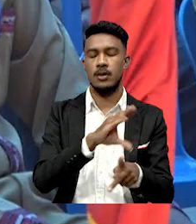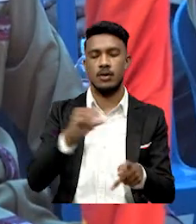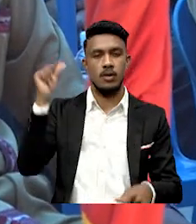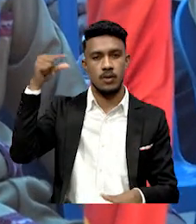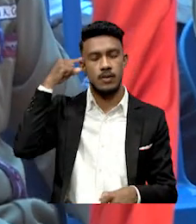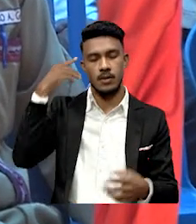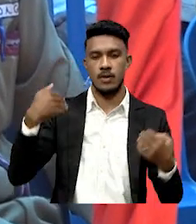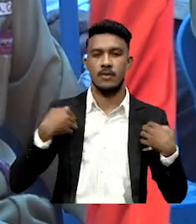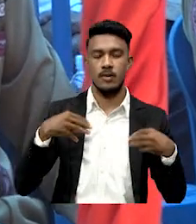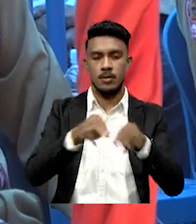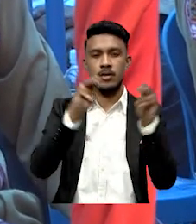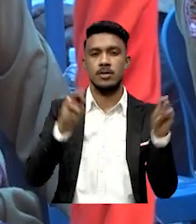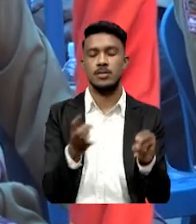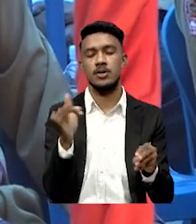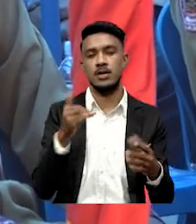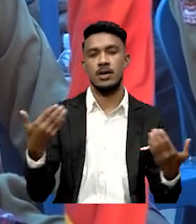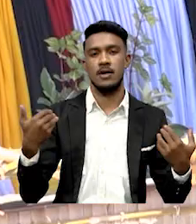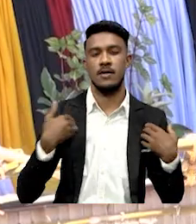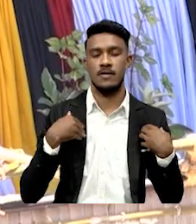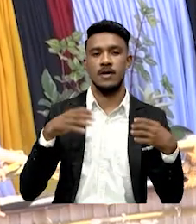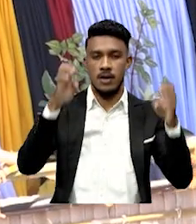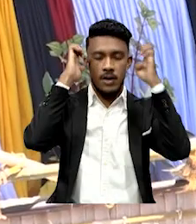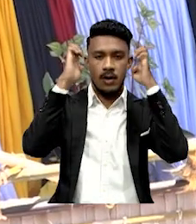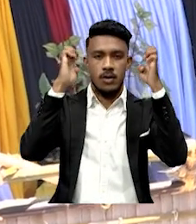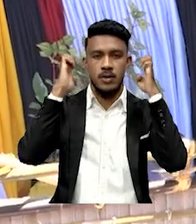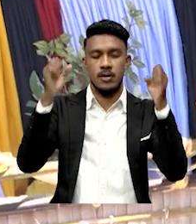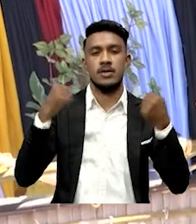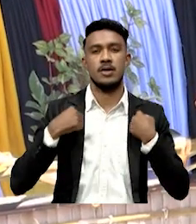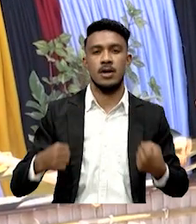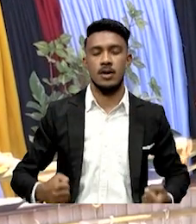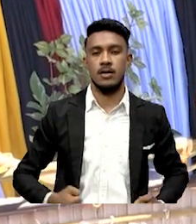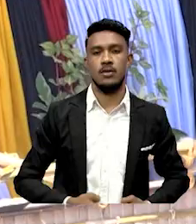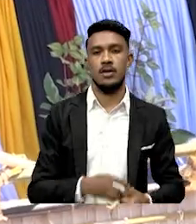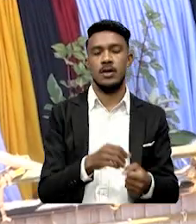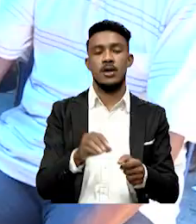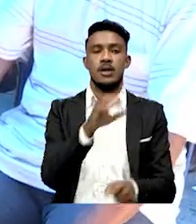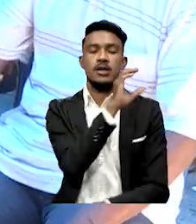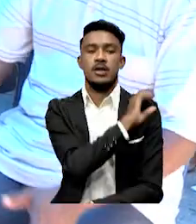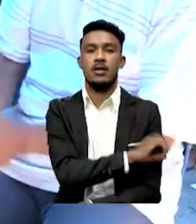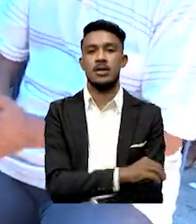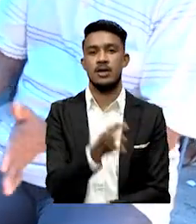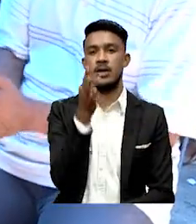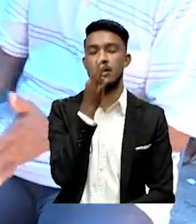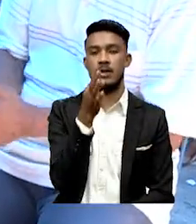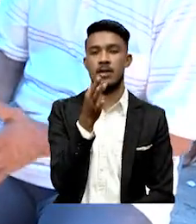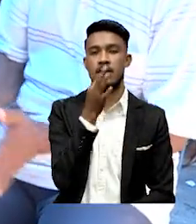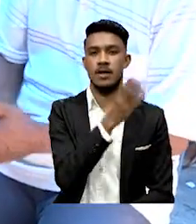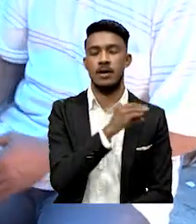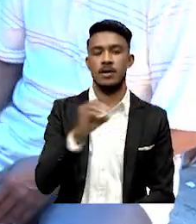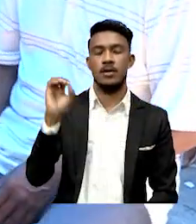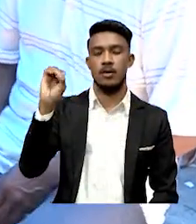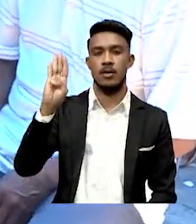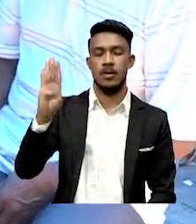ona ia município Sira, ia área educação, saúde, segurança alimentar, obras públicas,